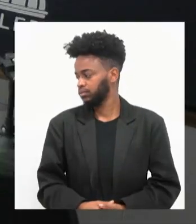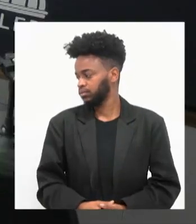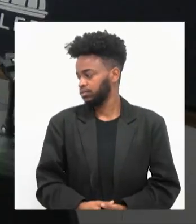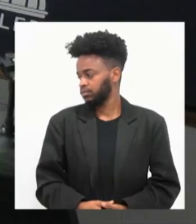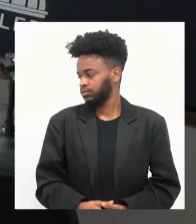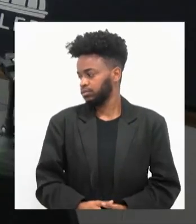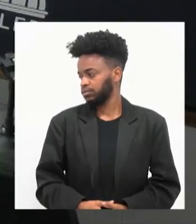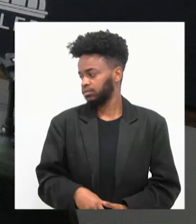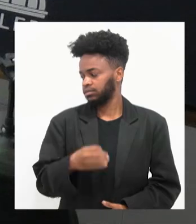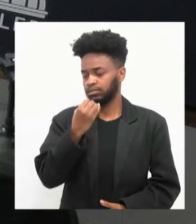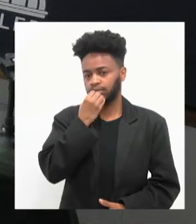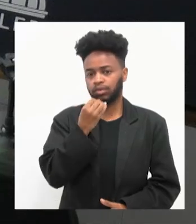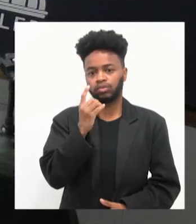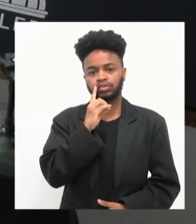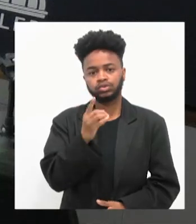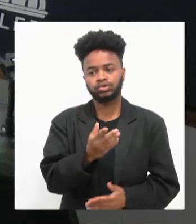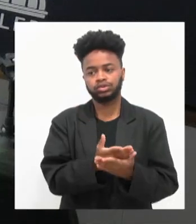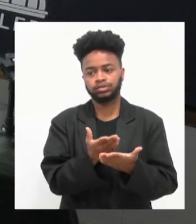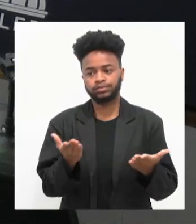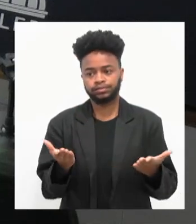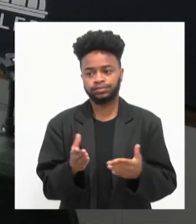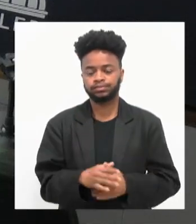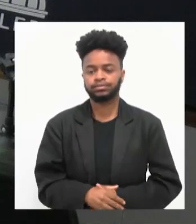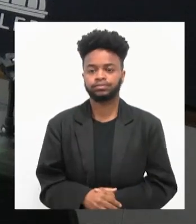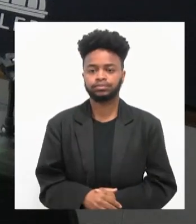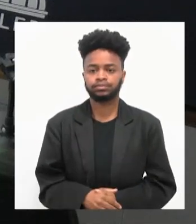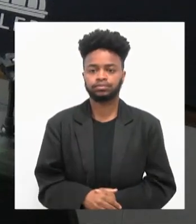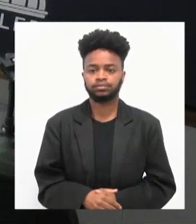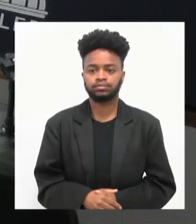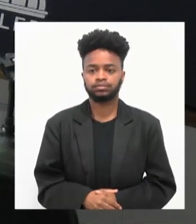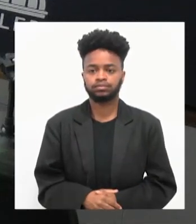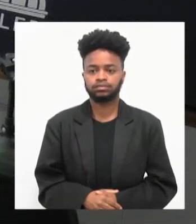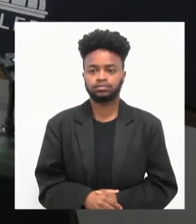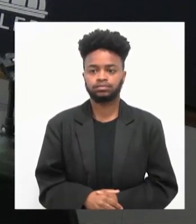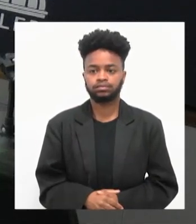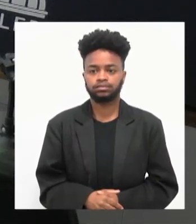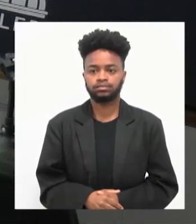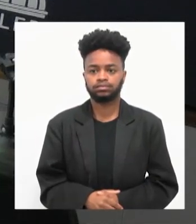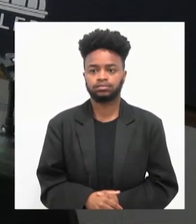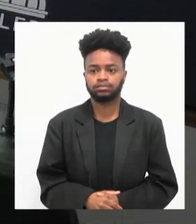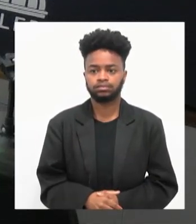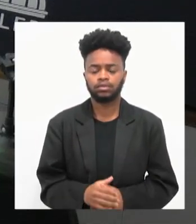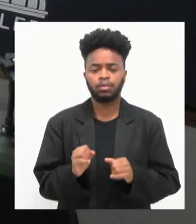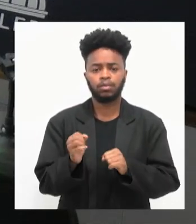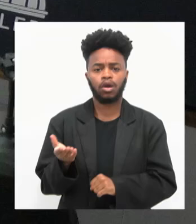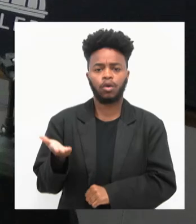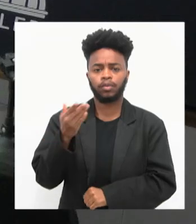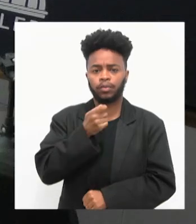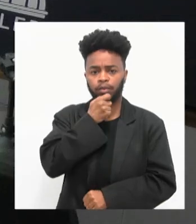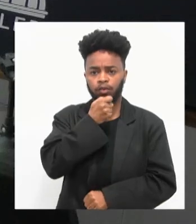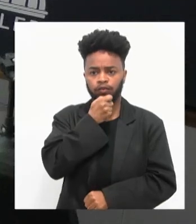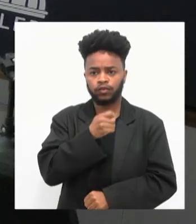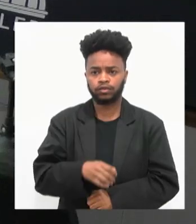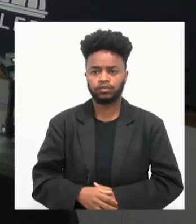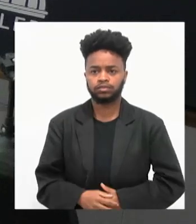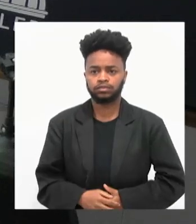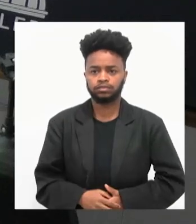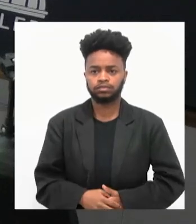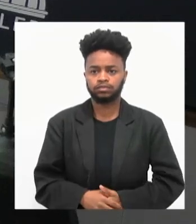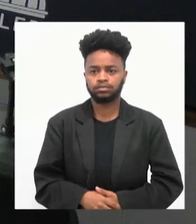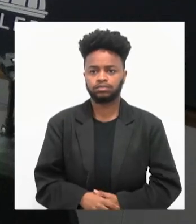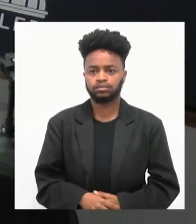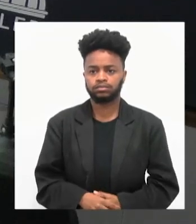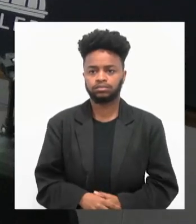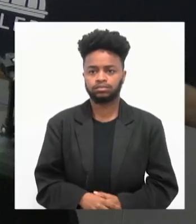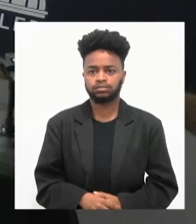Bom dia a todos. Tá sem. Pode aumentar um pouquinho o microfone dele aqui, por favor? Todos, né, que eu tive que gritar aqui também.